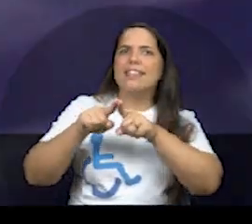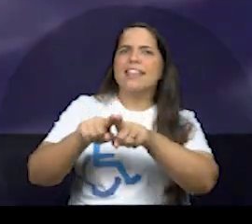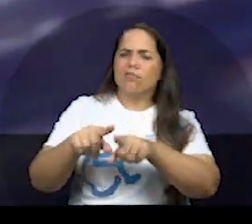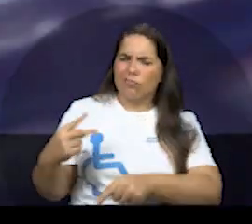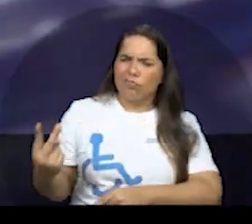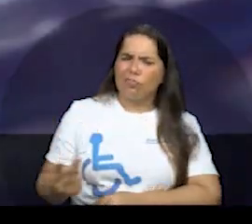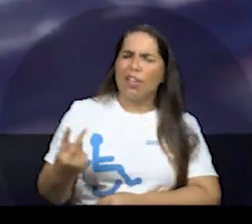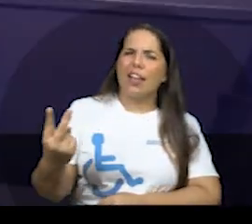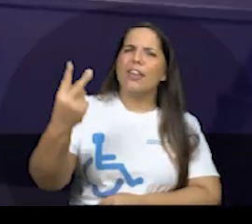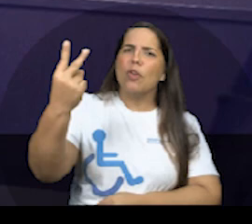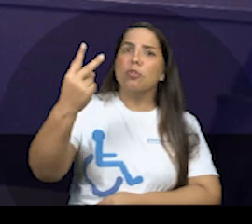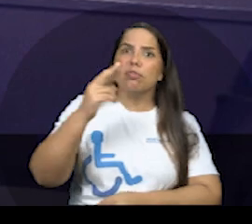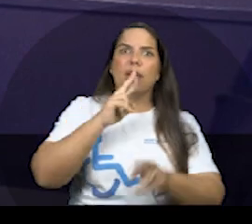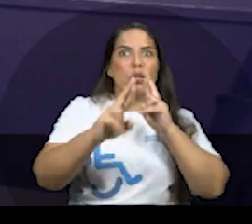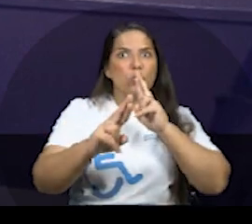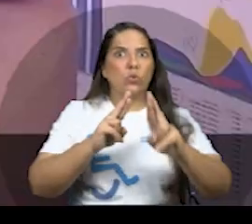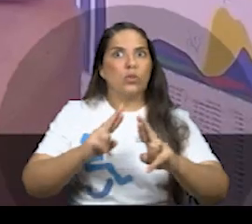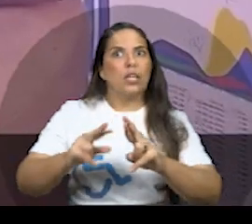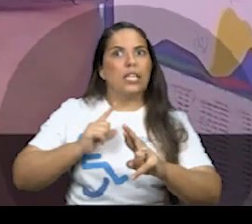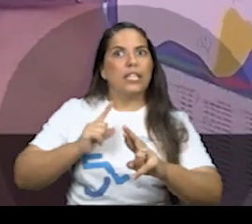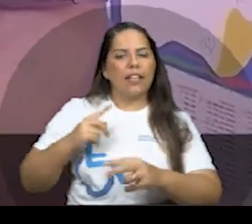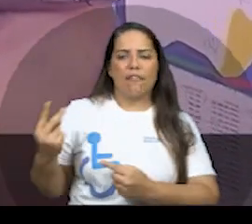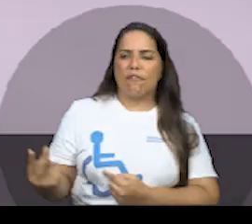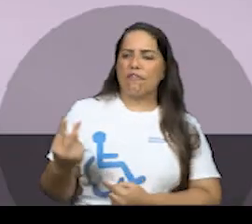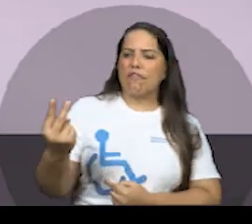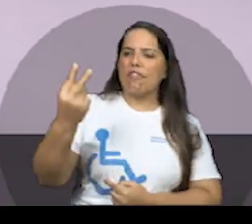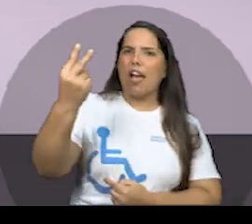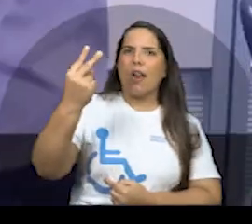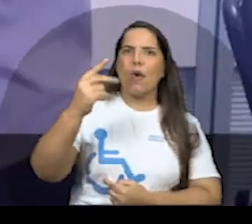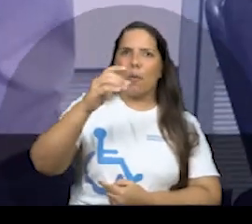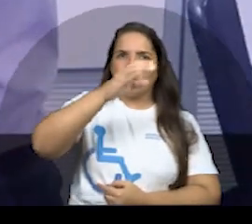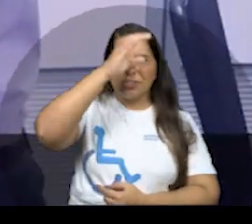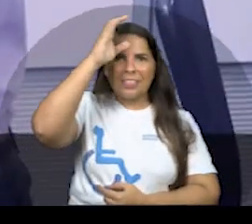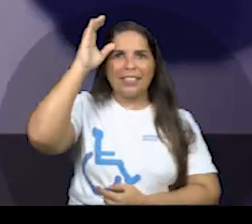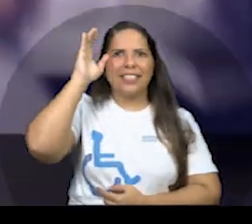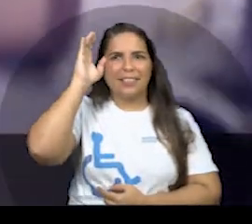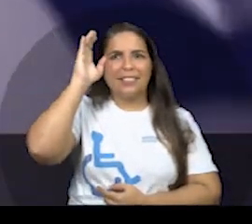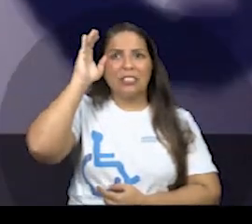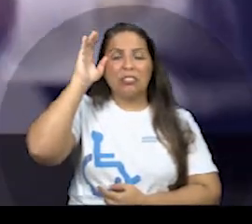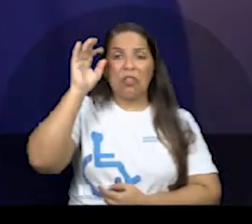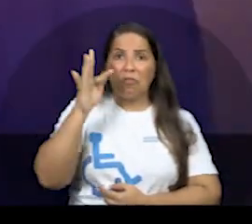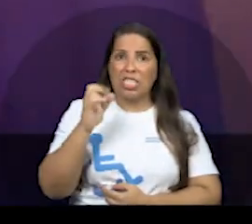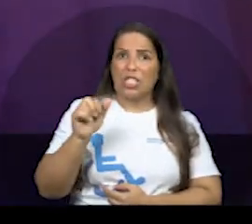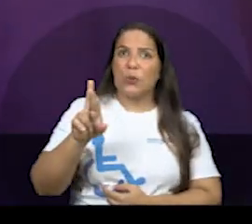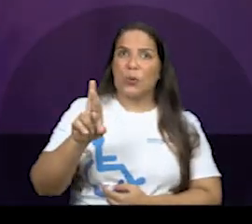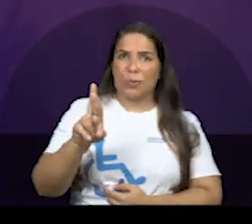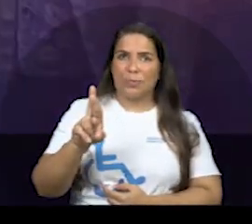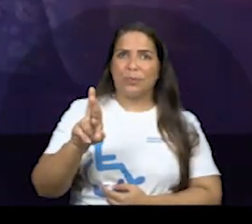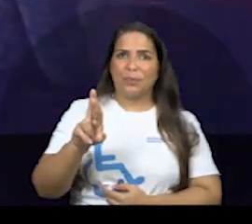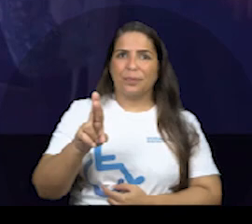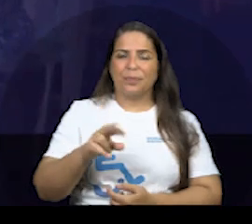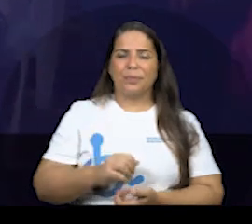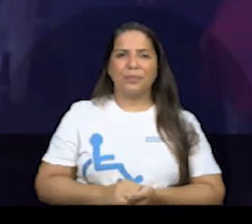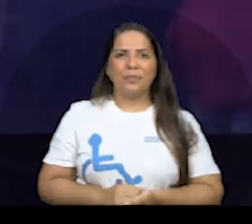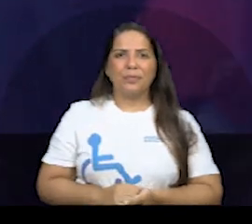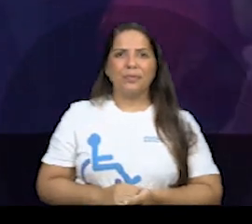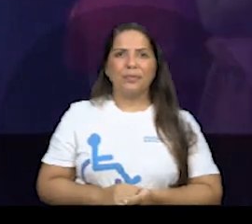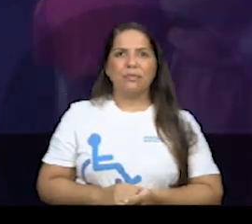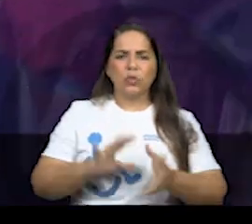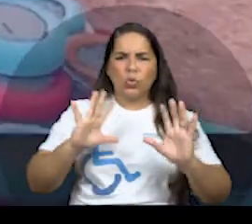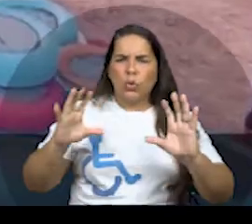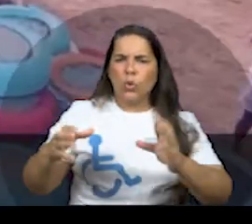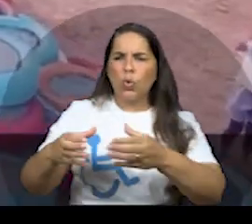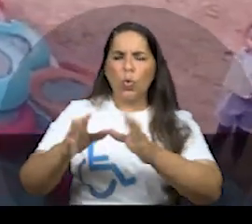parcerias valiosas e em resultados que geram valor para os nossos clientes e fornecedores, para